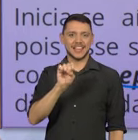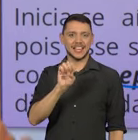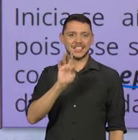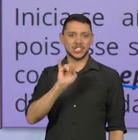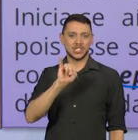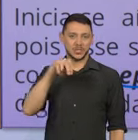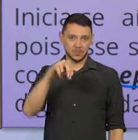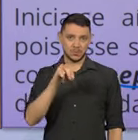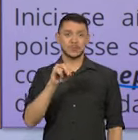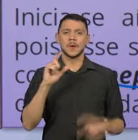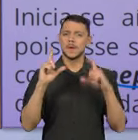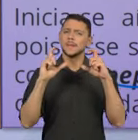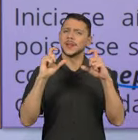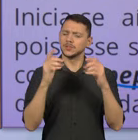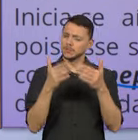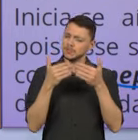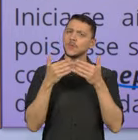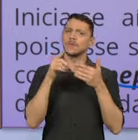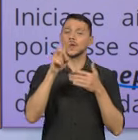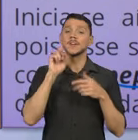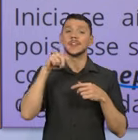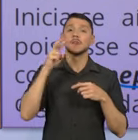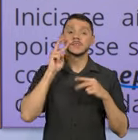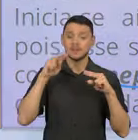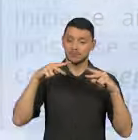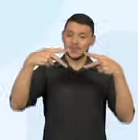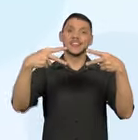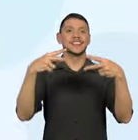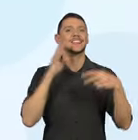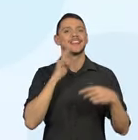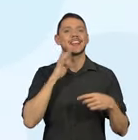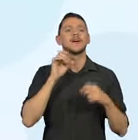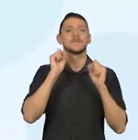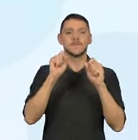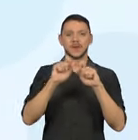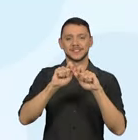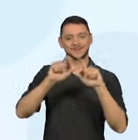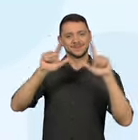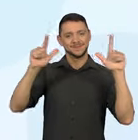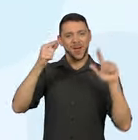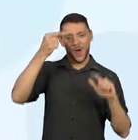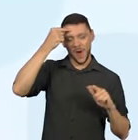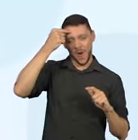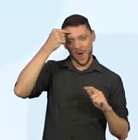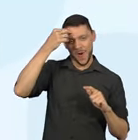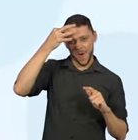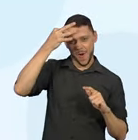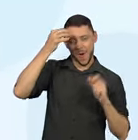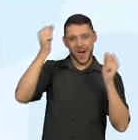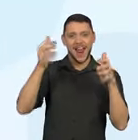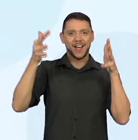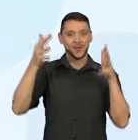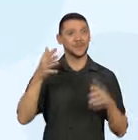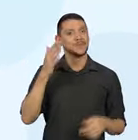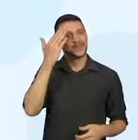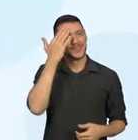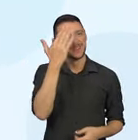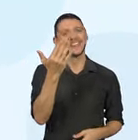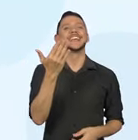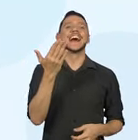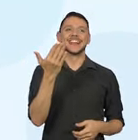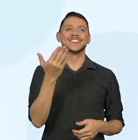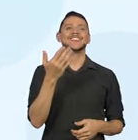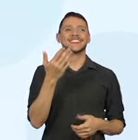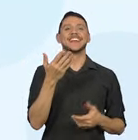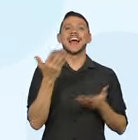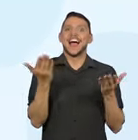e depois acesse esses links aqui que são bem legais. Pode abrir, oráculo. Muito obrigado. E, chegamos